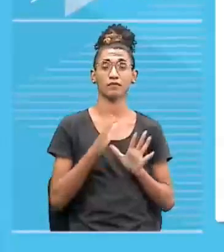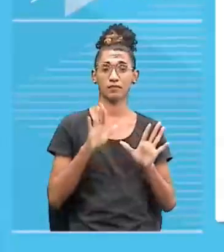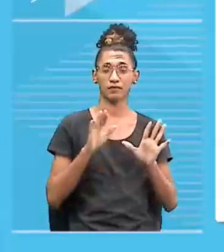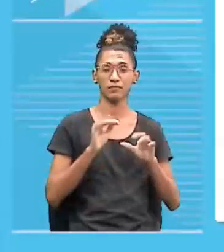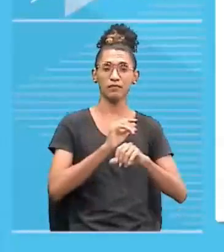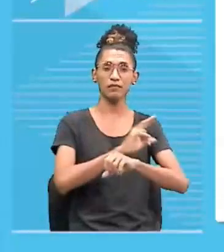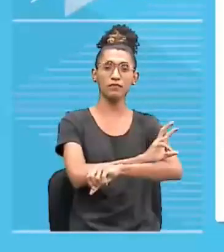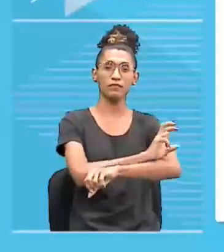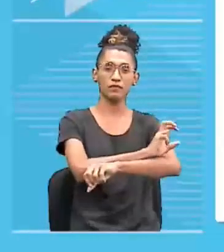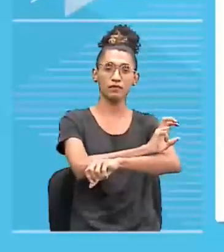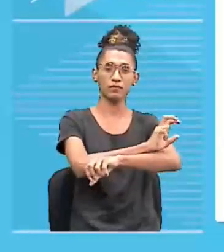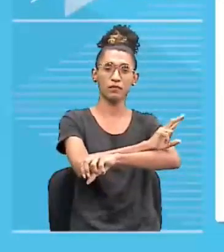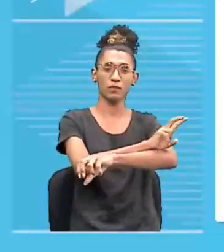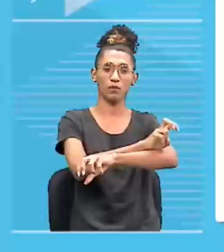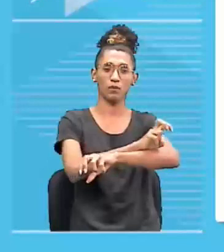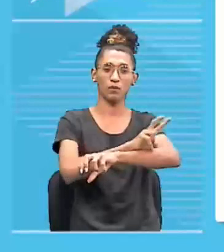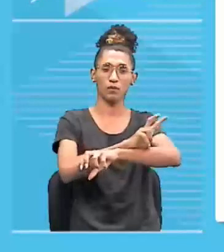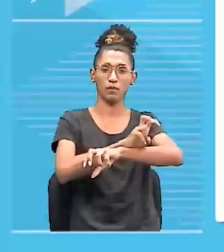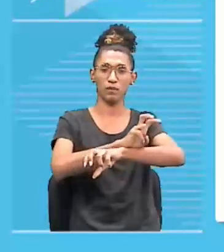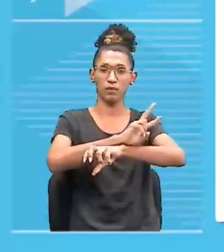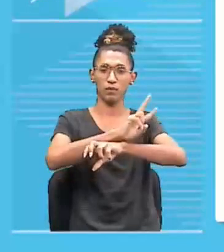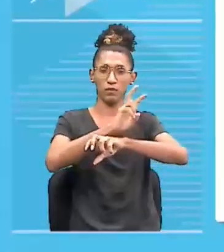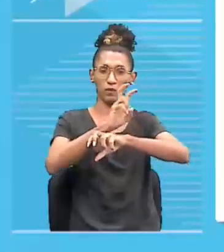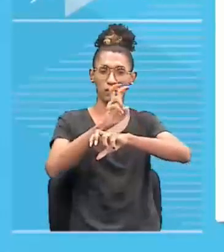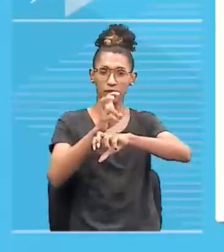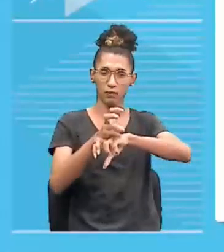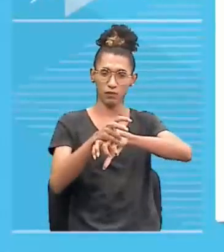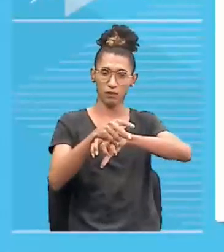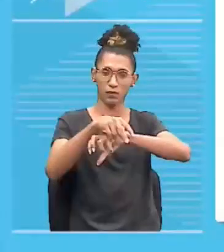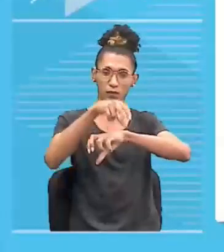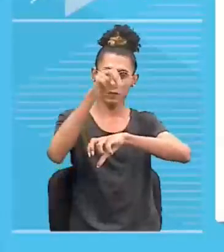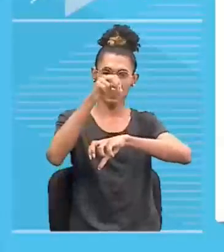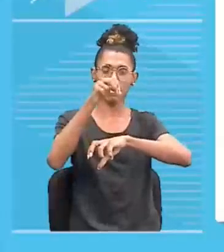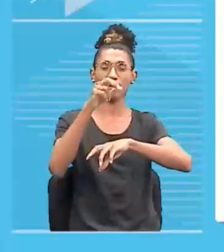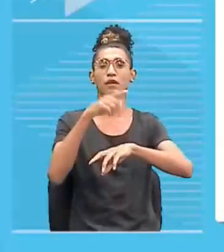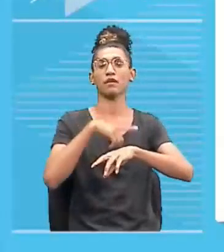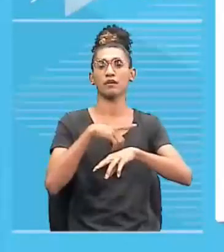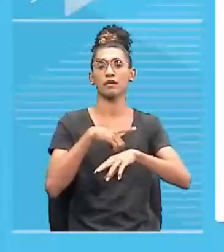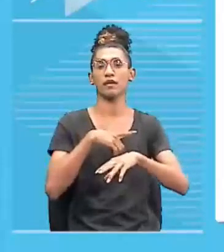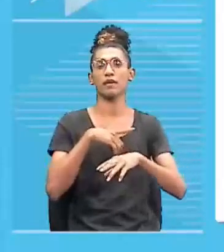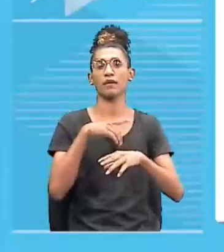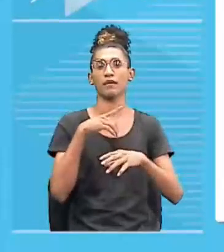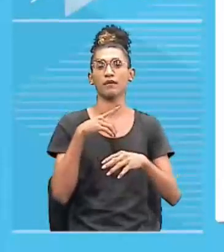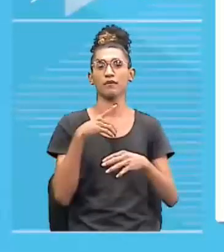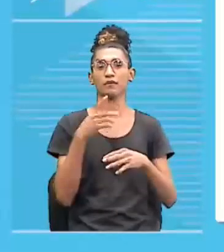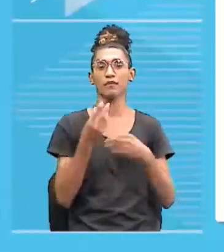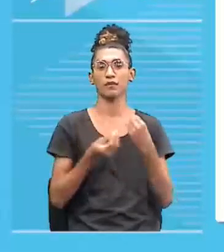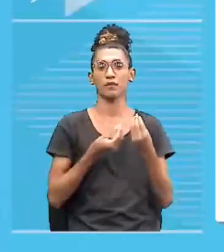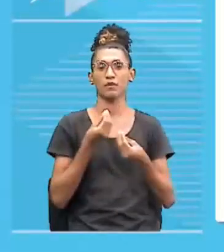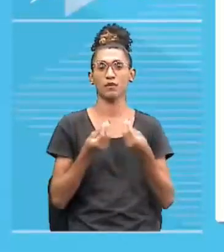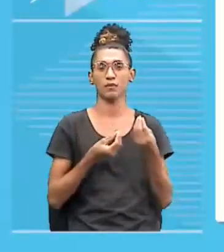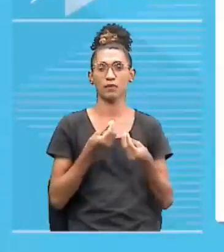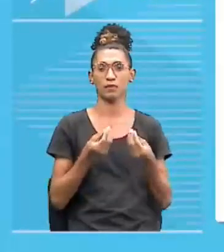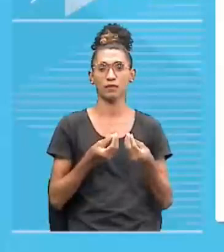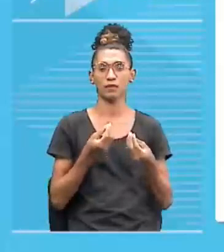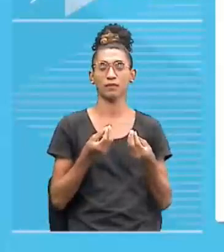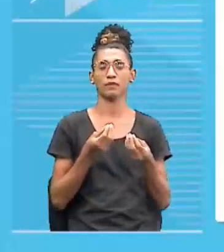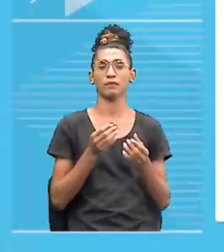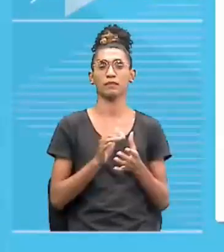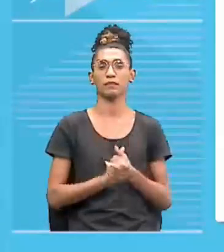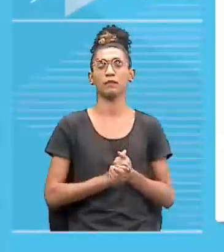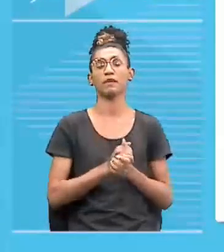máquinas que tinham uma pequena inteligência, né, que era ainda manuseada